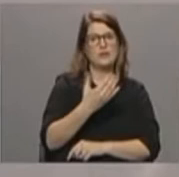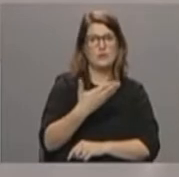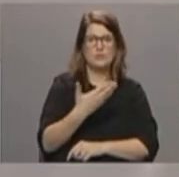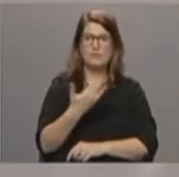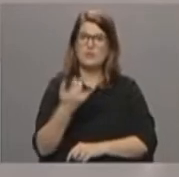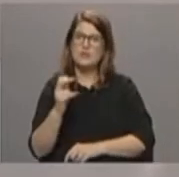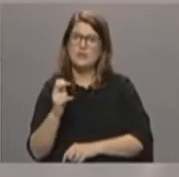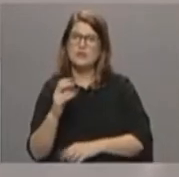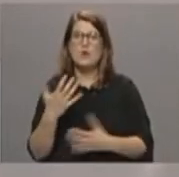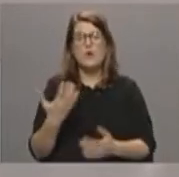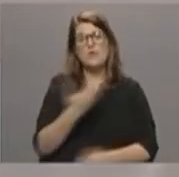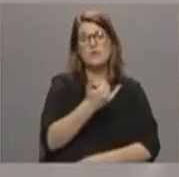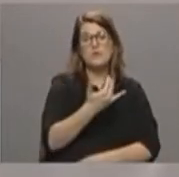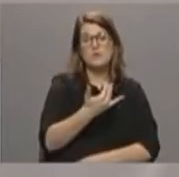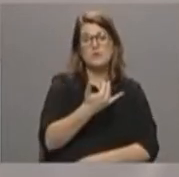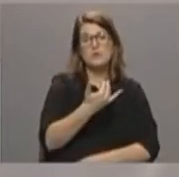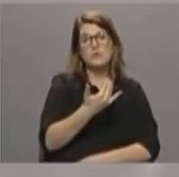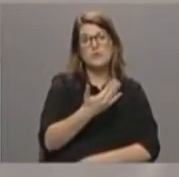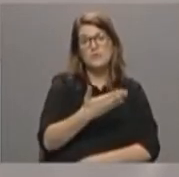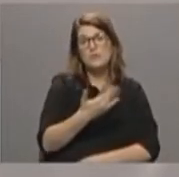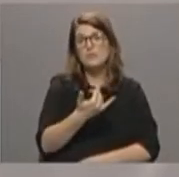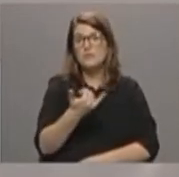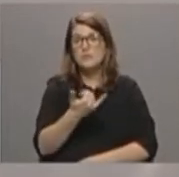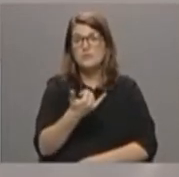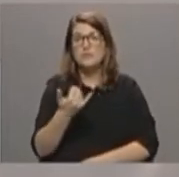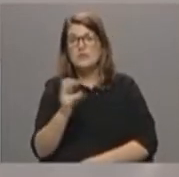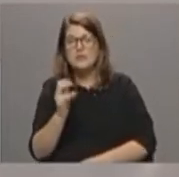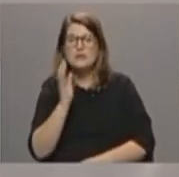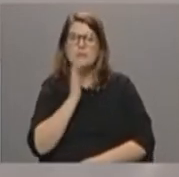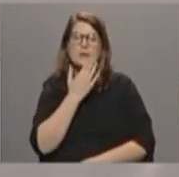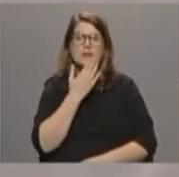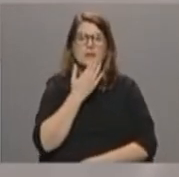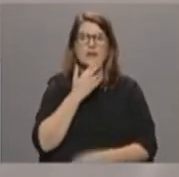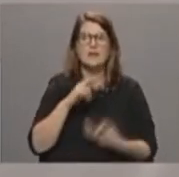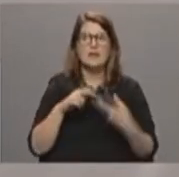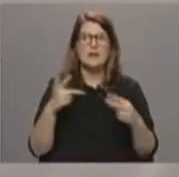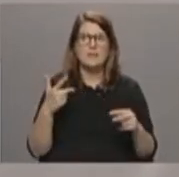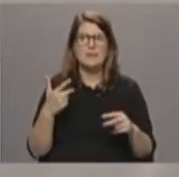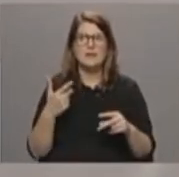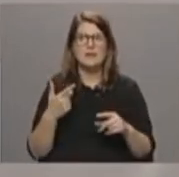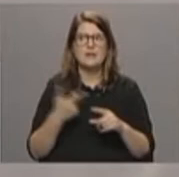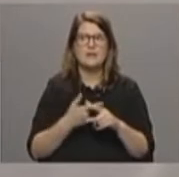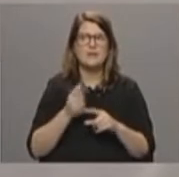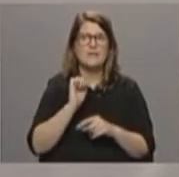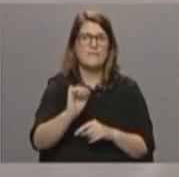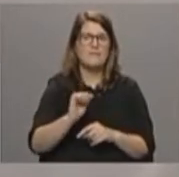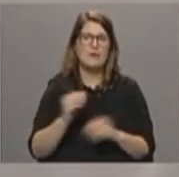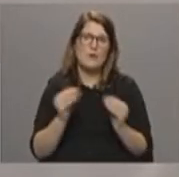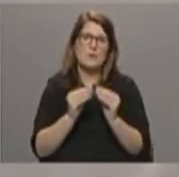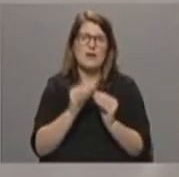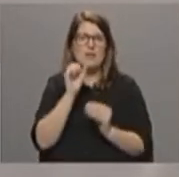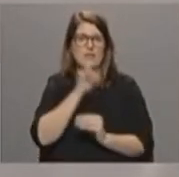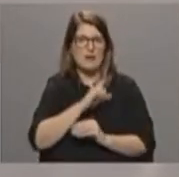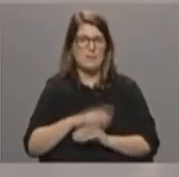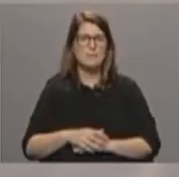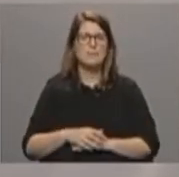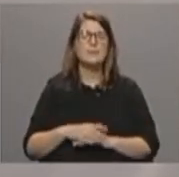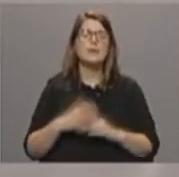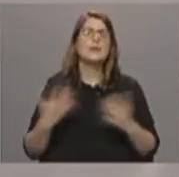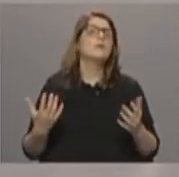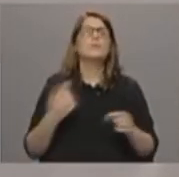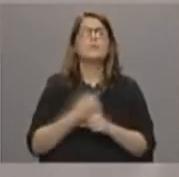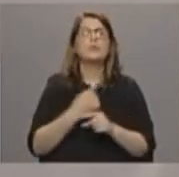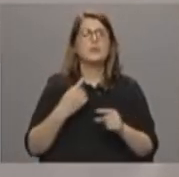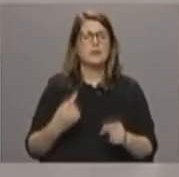21, ou 22, ou 23, conforme os interesses da Câmara nós poderemos combinar. E a razão porque